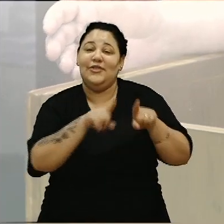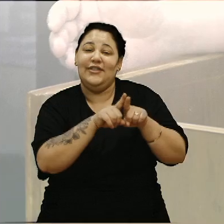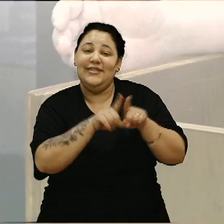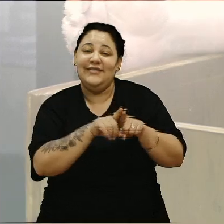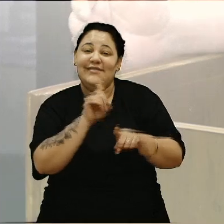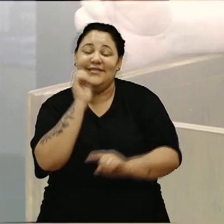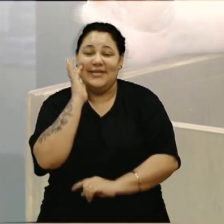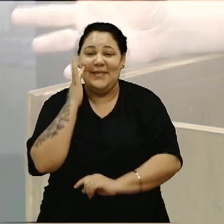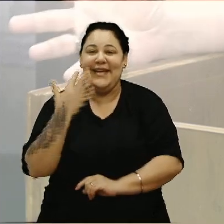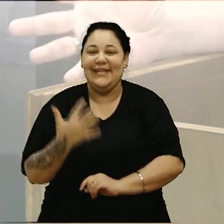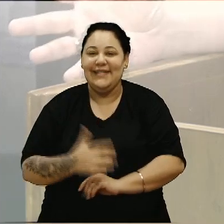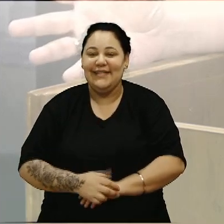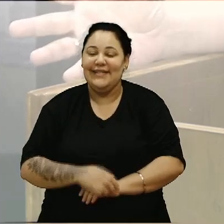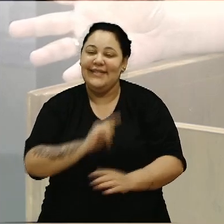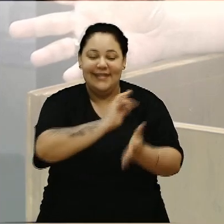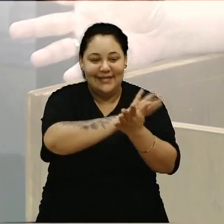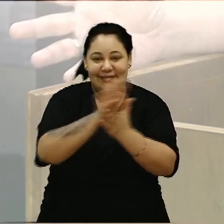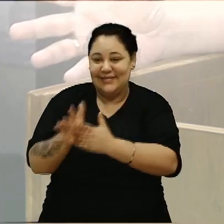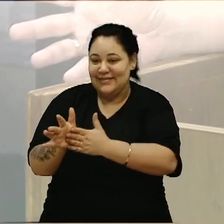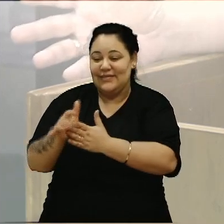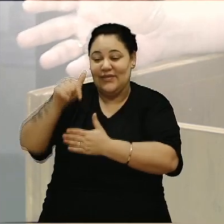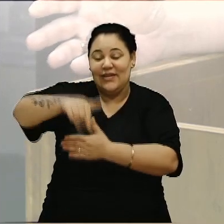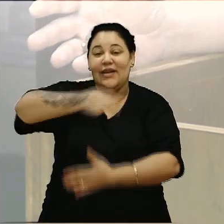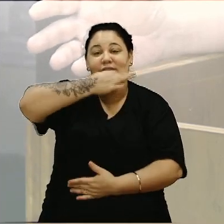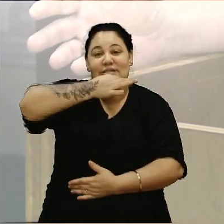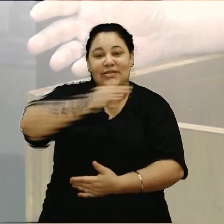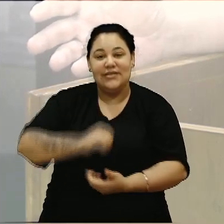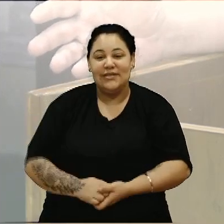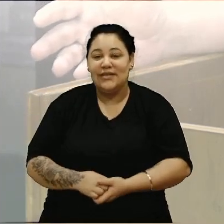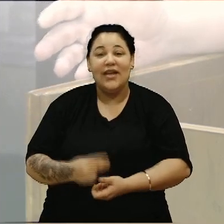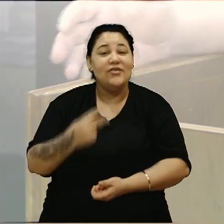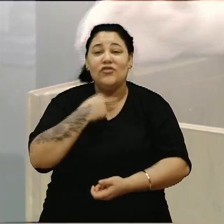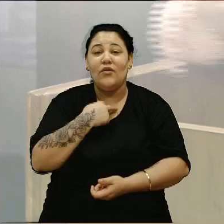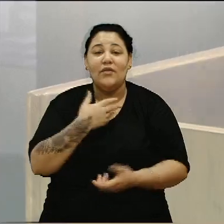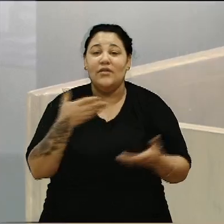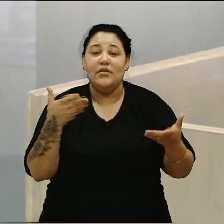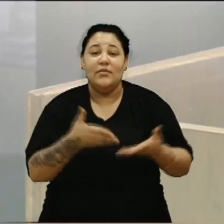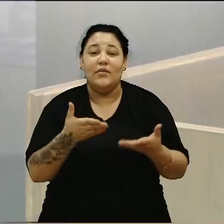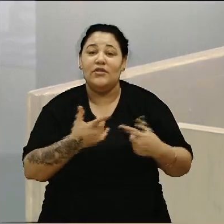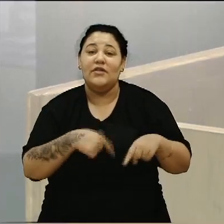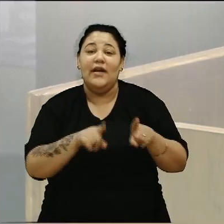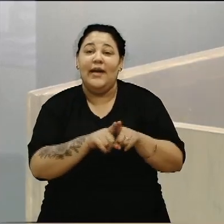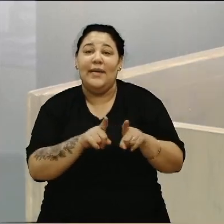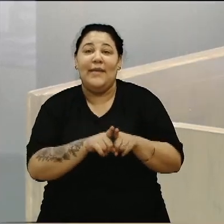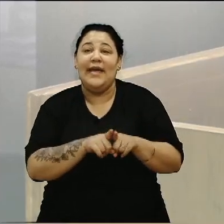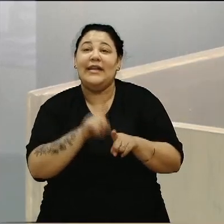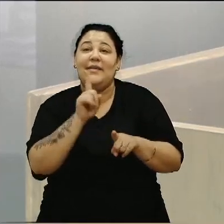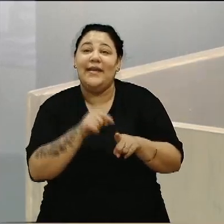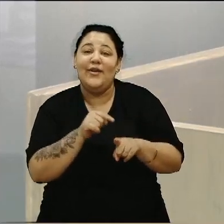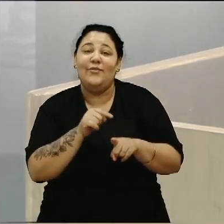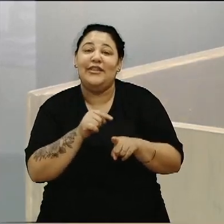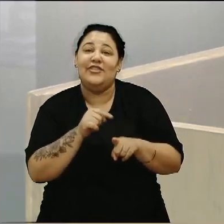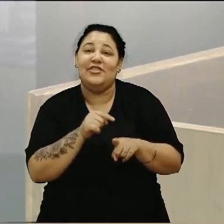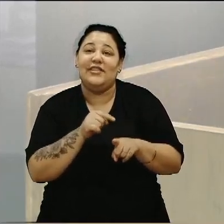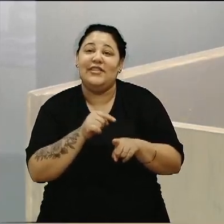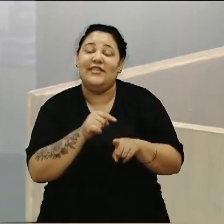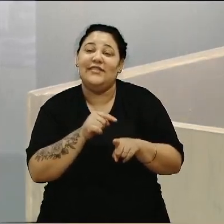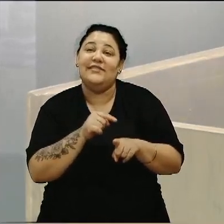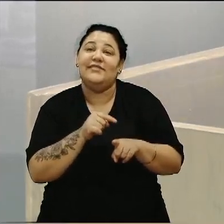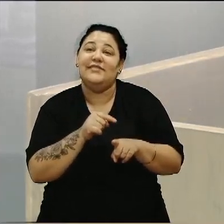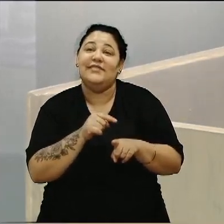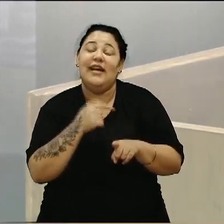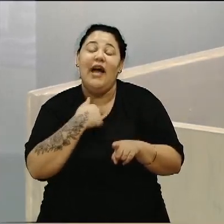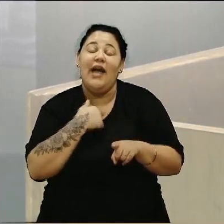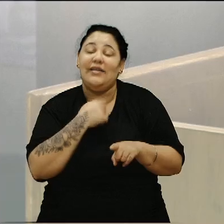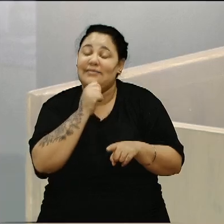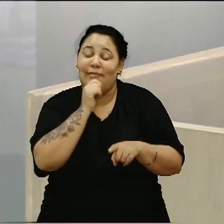aconteceram, a catástrofe aí em Caxias. E nós não podemos agora dizer, mas tem mais isso, tem mais aquilo. Não. As